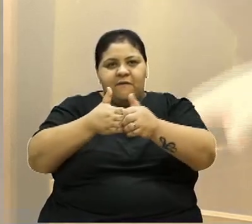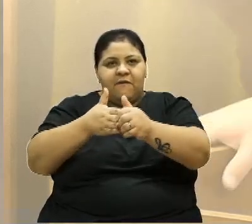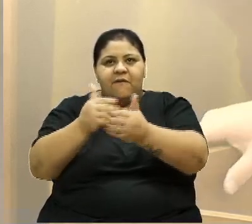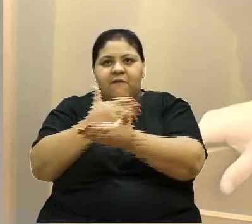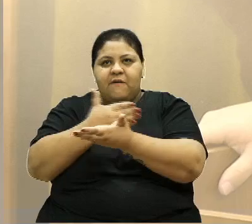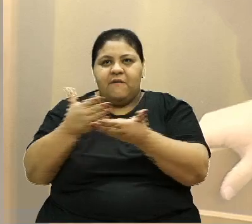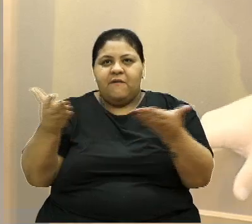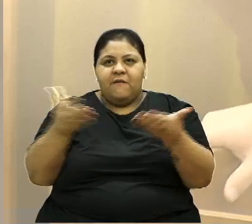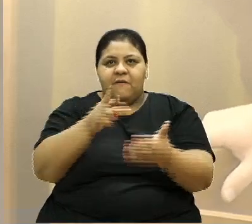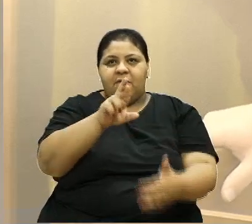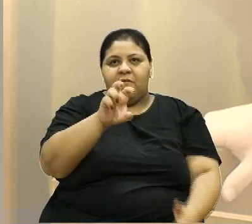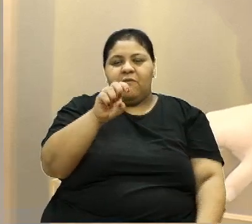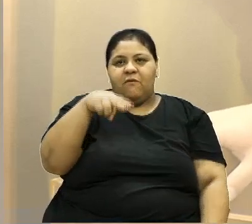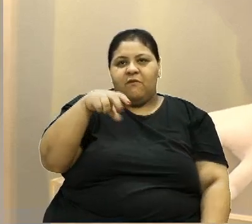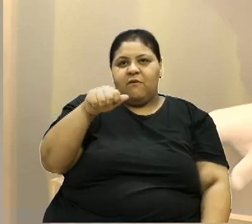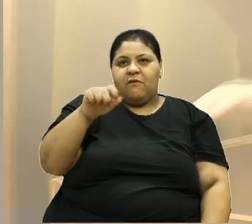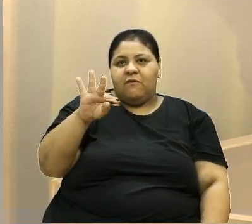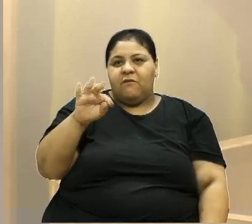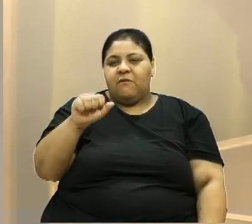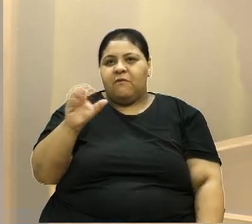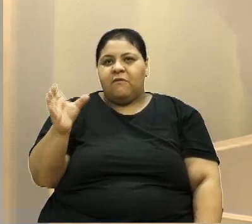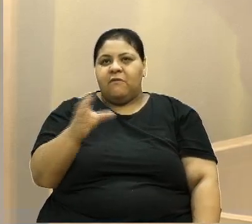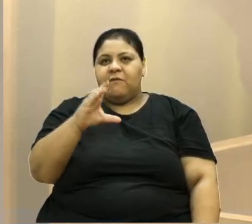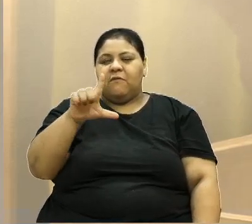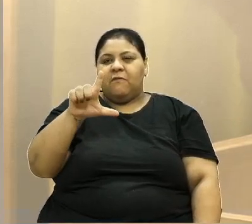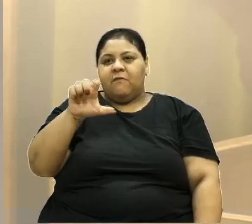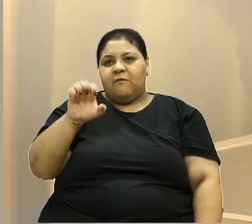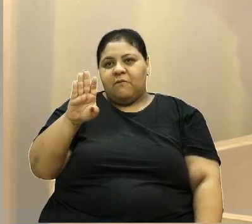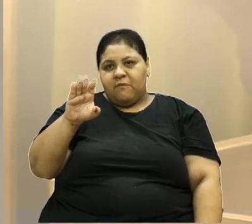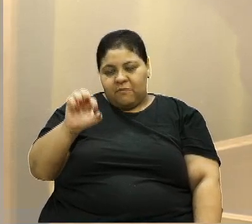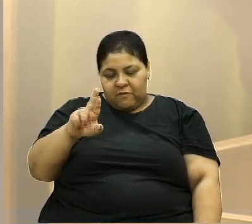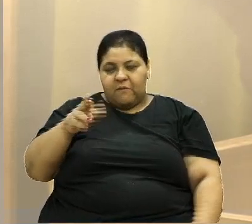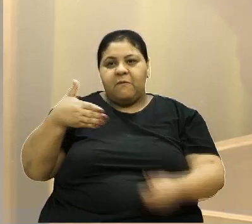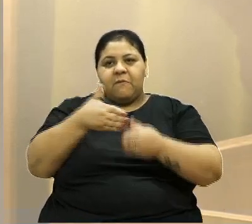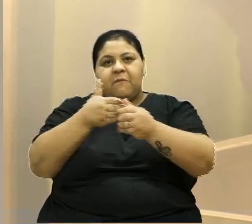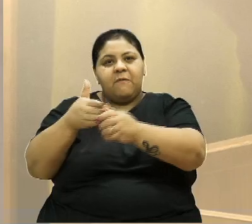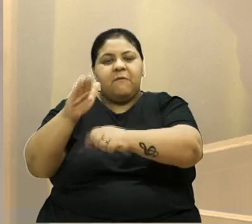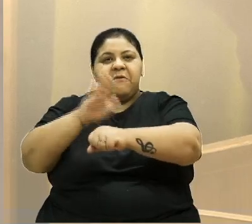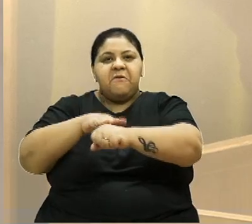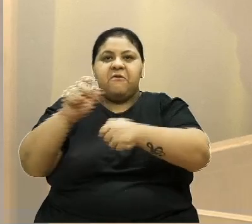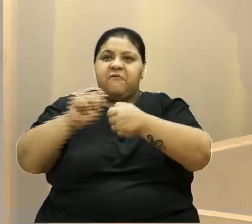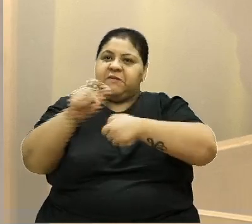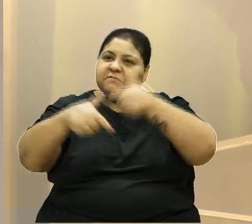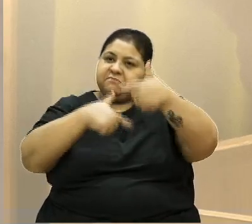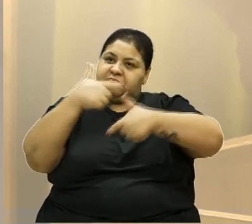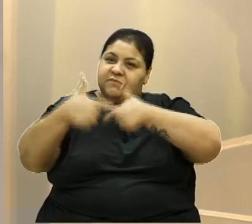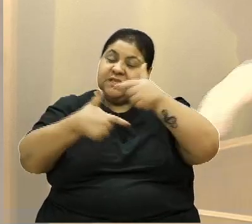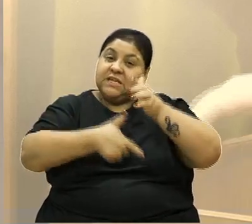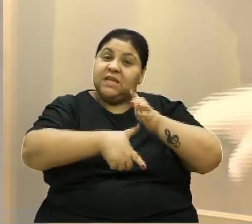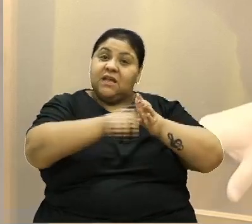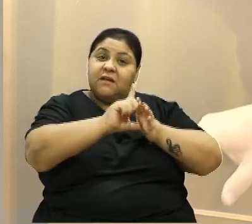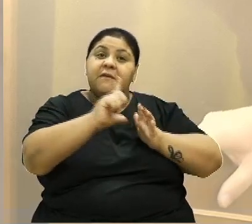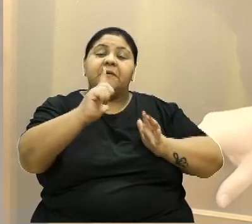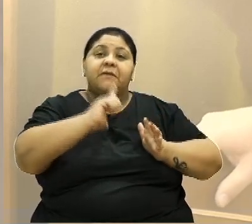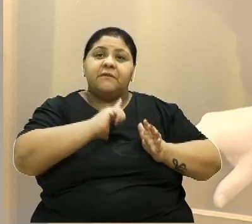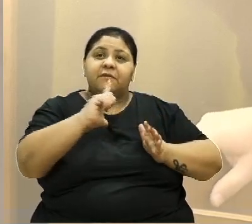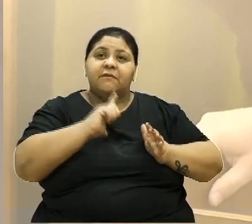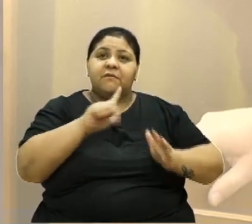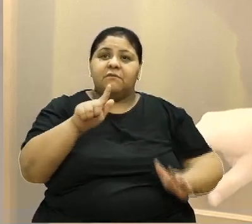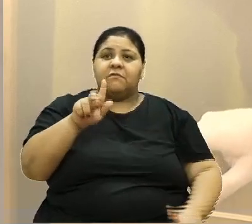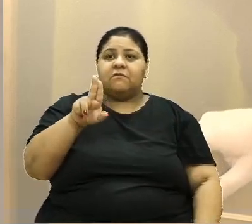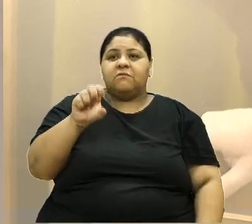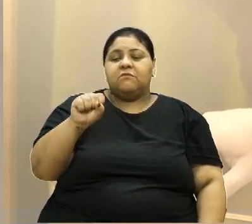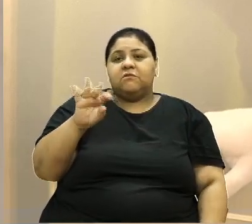Renata e o Clever me acompanham nesse momento, fazendo um grande trabalho, e antes deles ainda teve o Gustavo